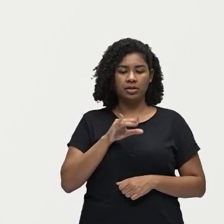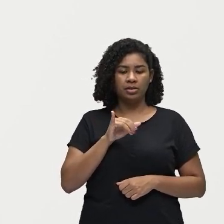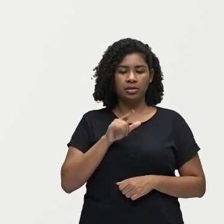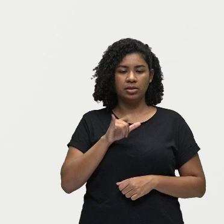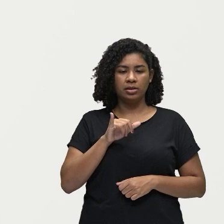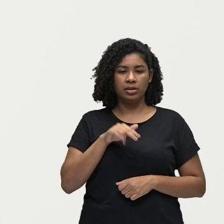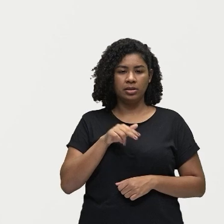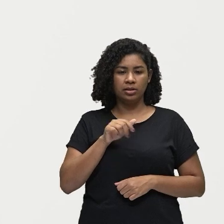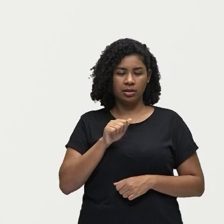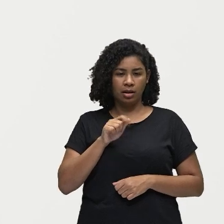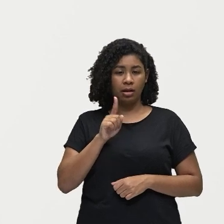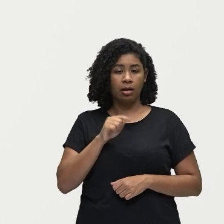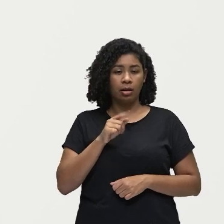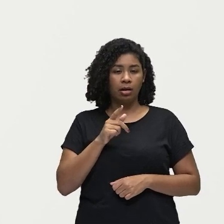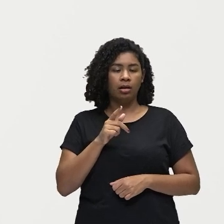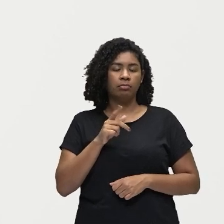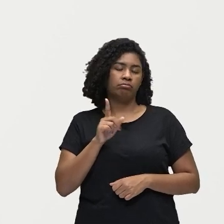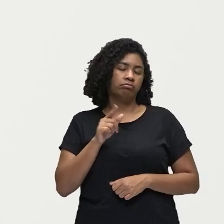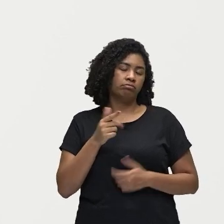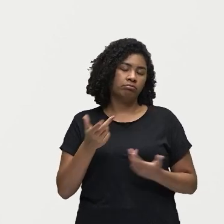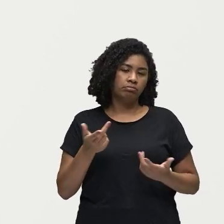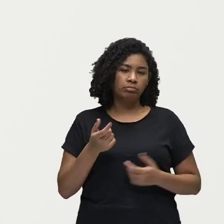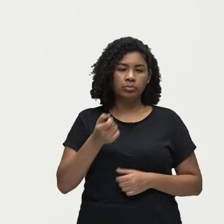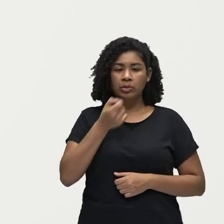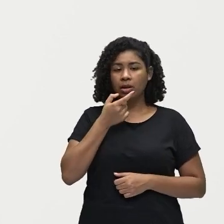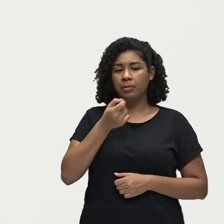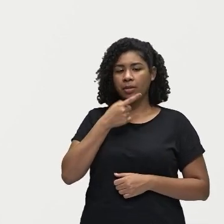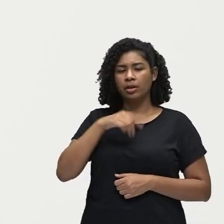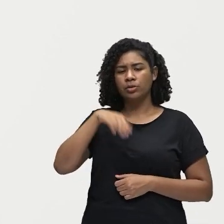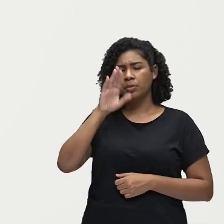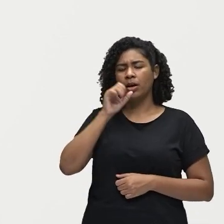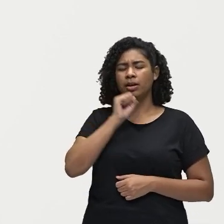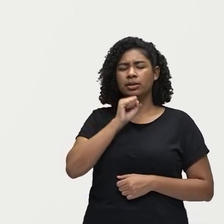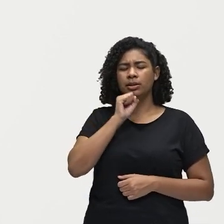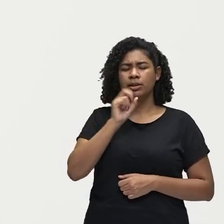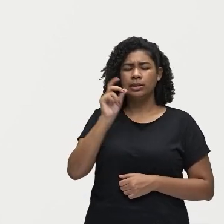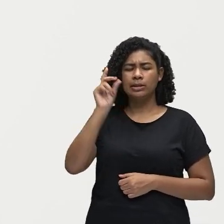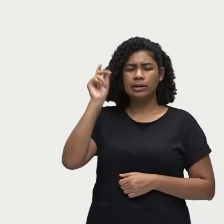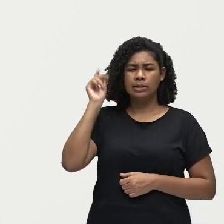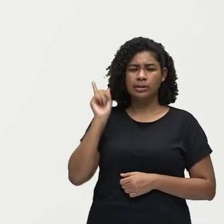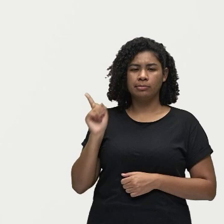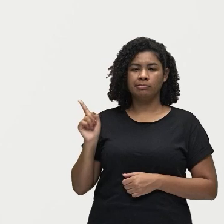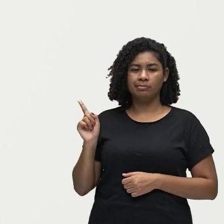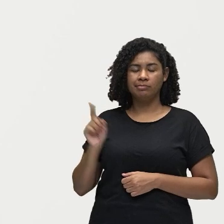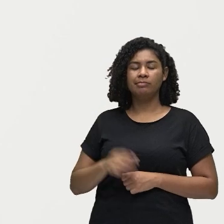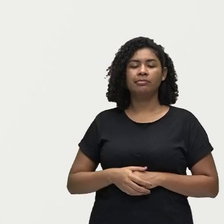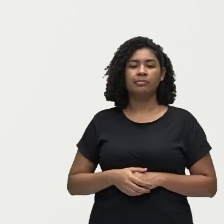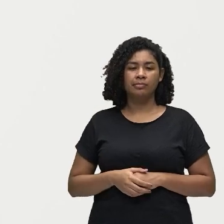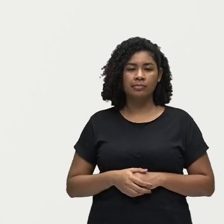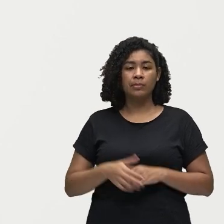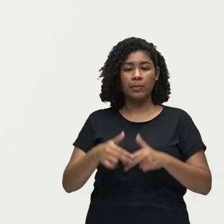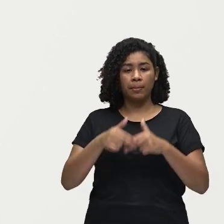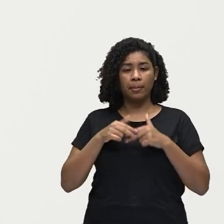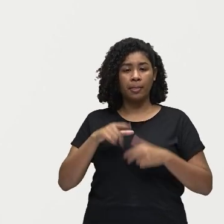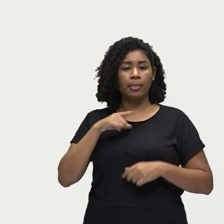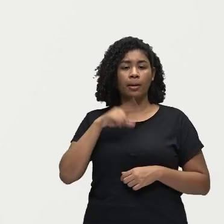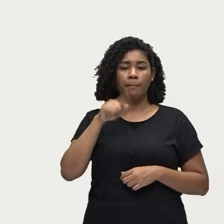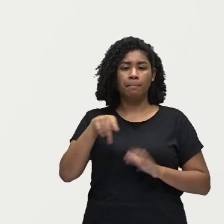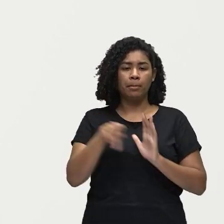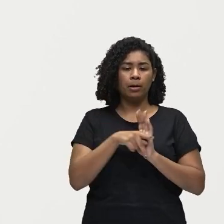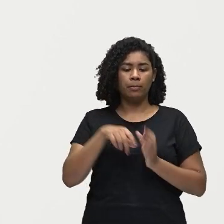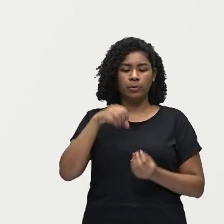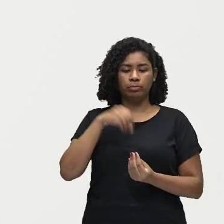para antibióticos, acho que é o antibiótico mais antigo. A penicilina é produzida por fungos e quando